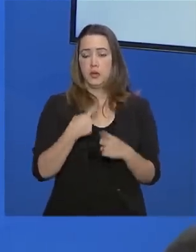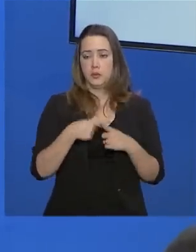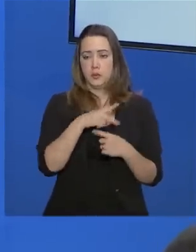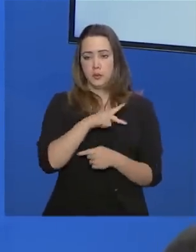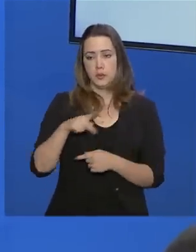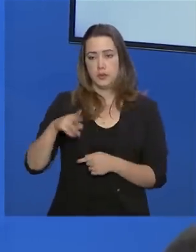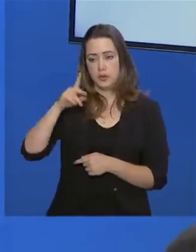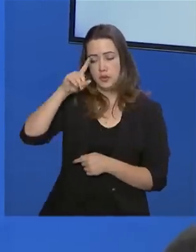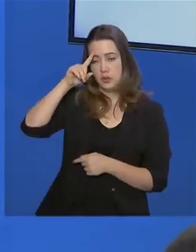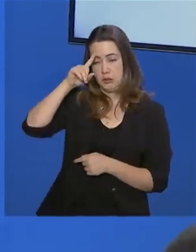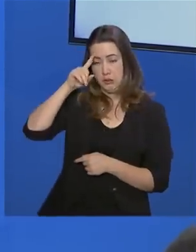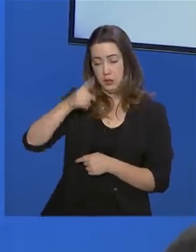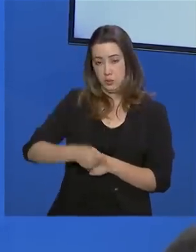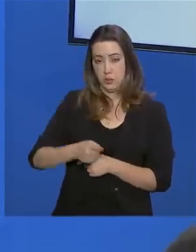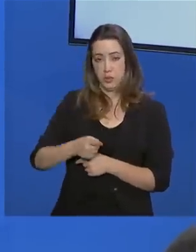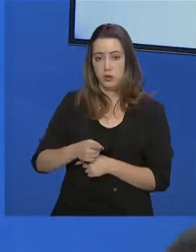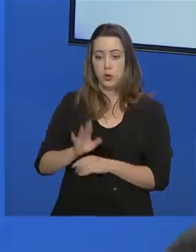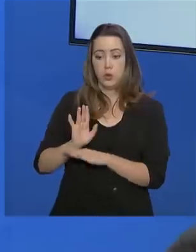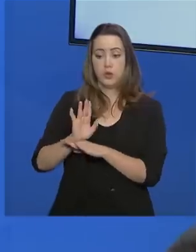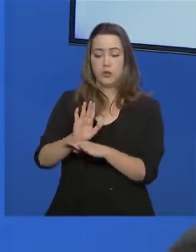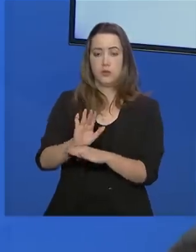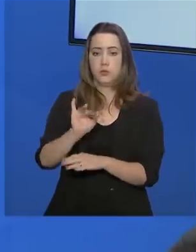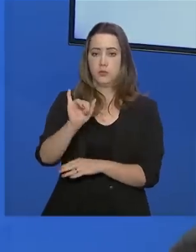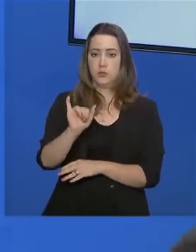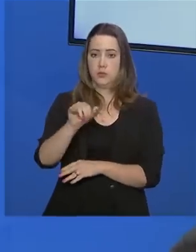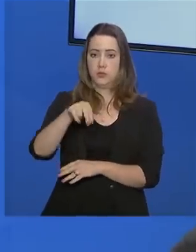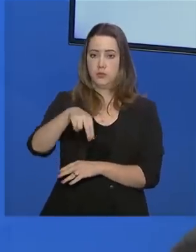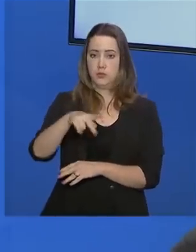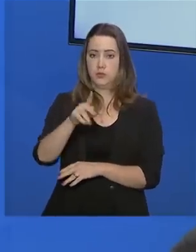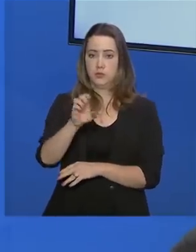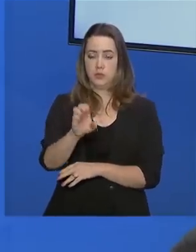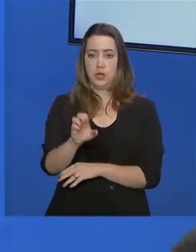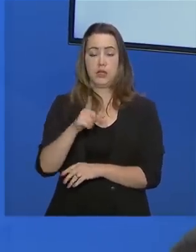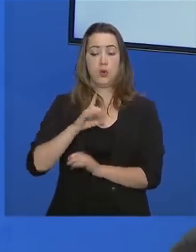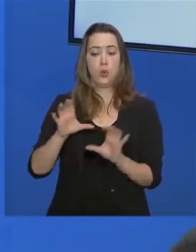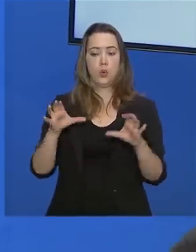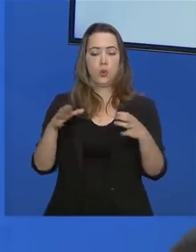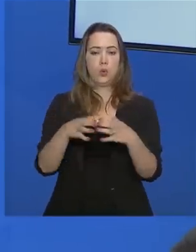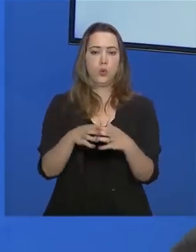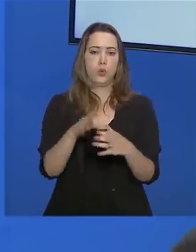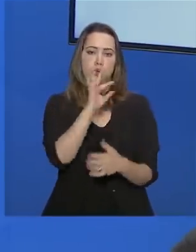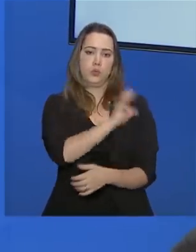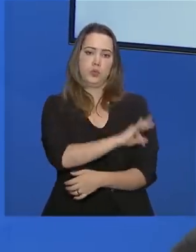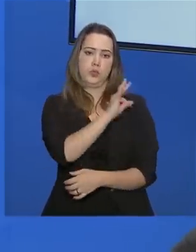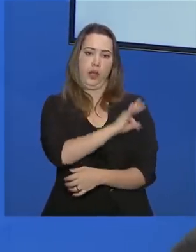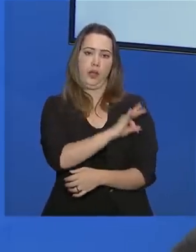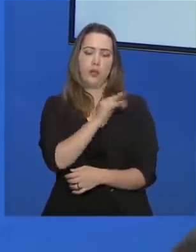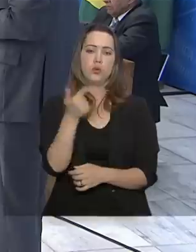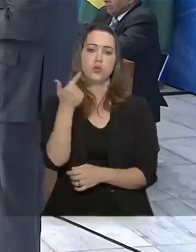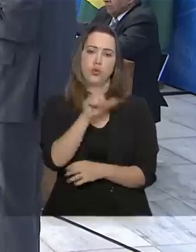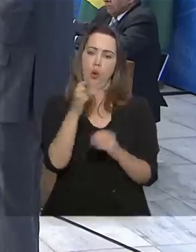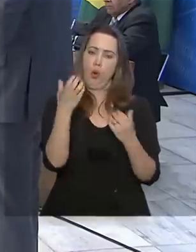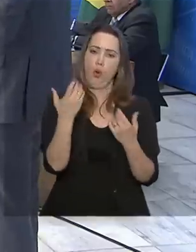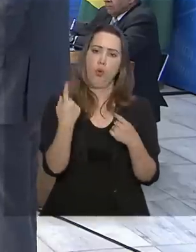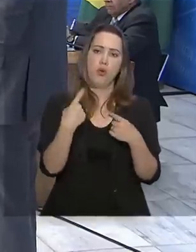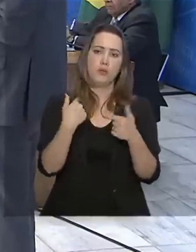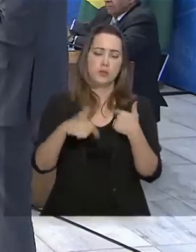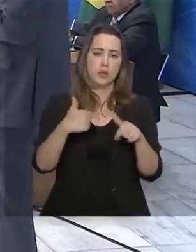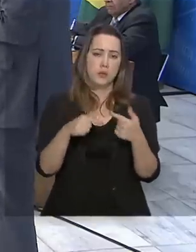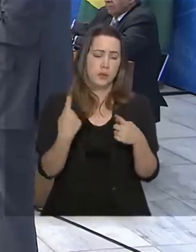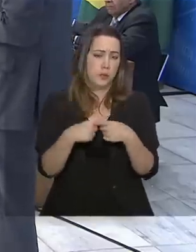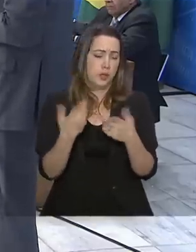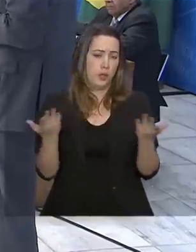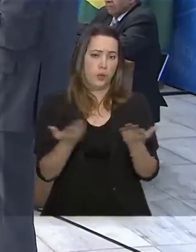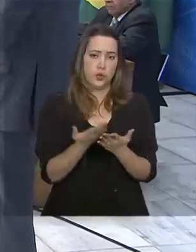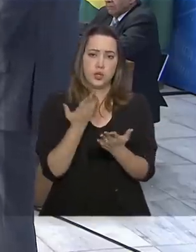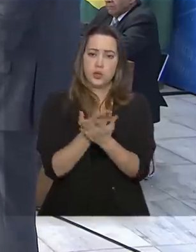que nós vamos ajudar o inpe inclusive a ter no seu quadro técnico é recomposto porque hoje quem faz a análise do